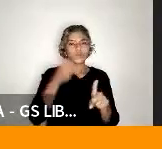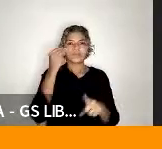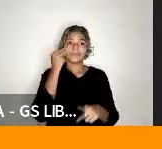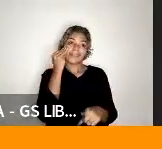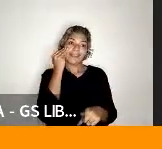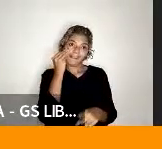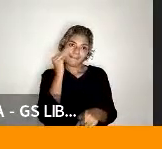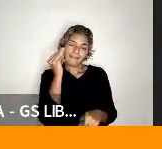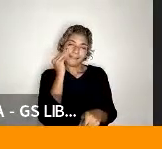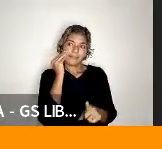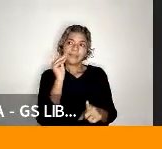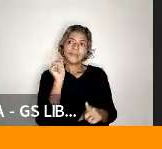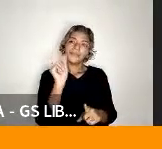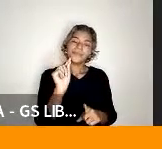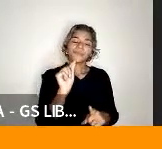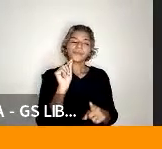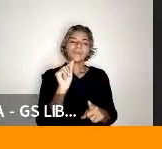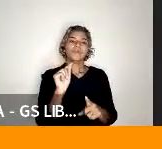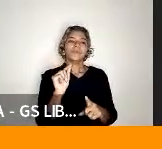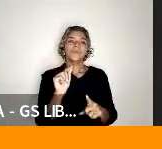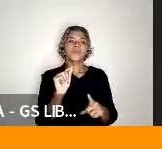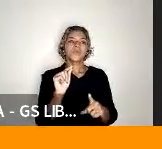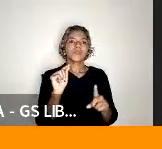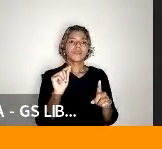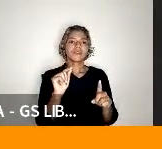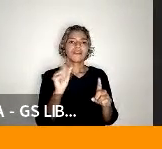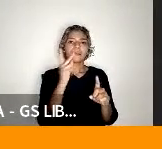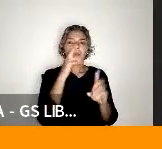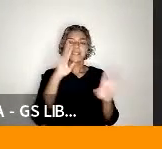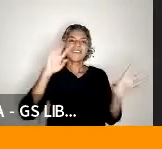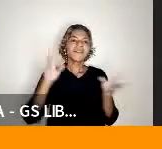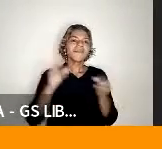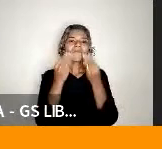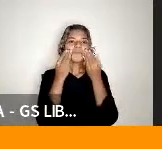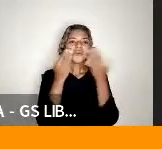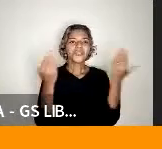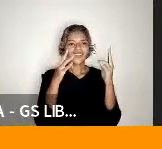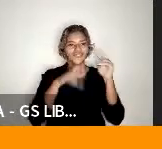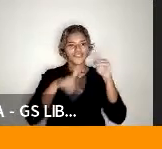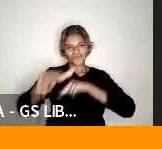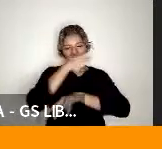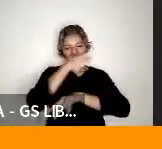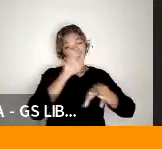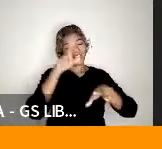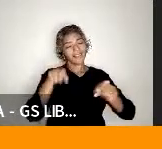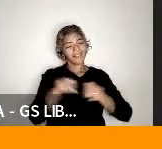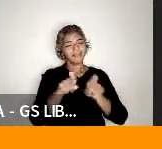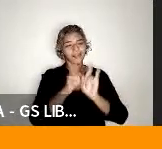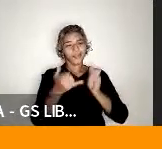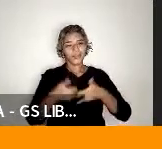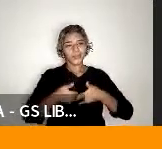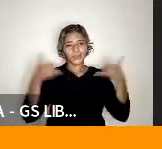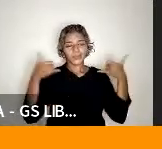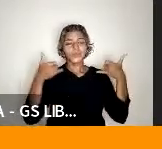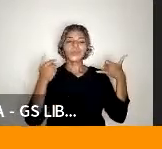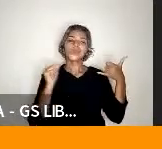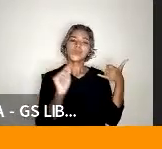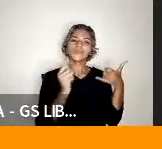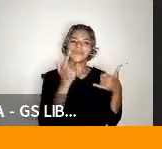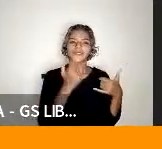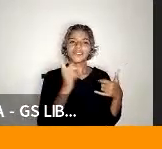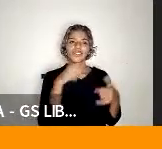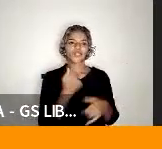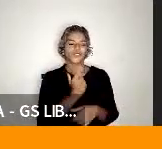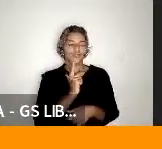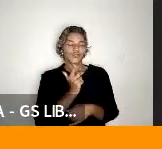alguma forma, sintetizar essa diversidade. Né? E é com muito orgulho também que a gente, que eu queria destacar que a gente tem aí, já que a gente